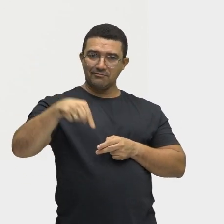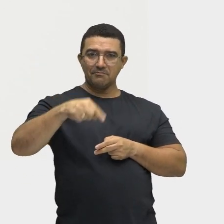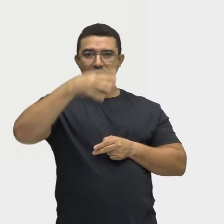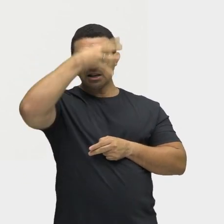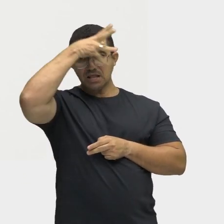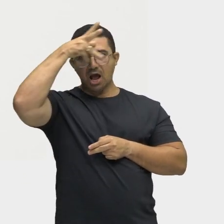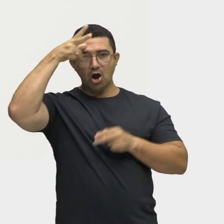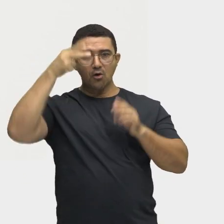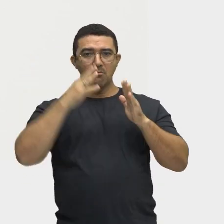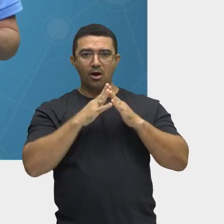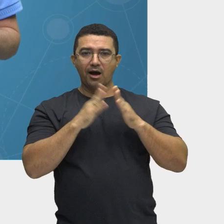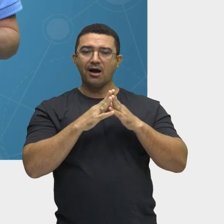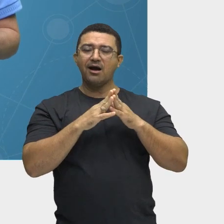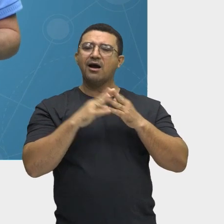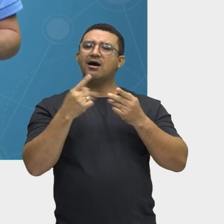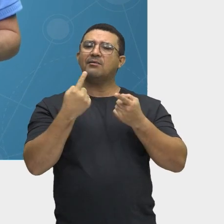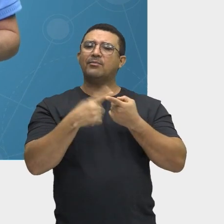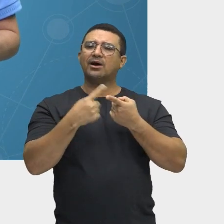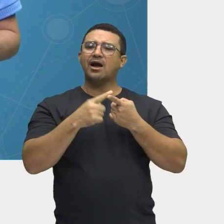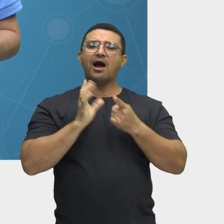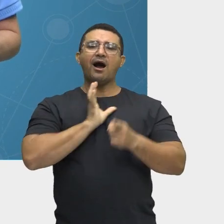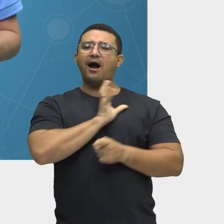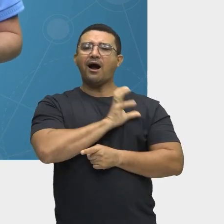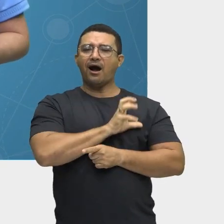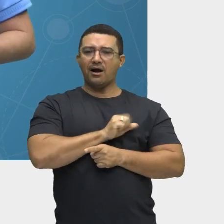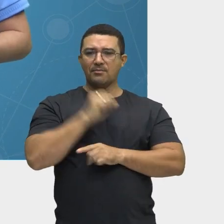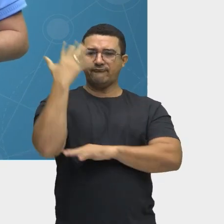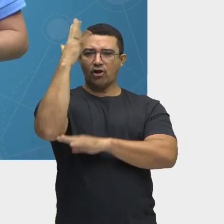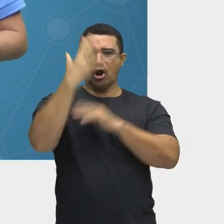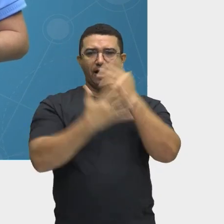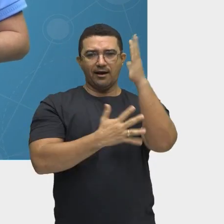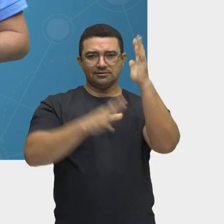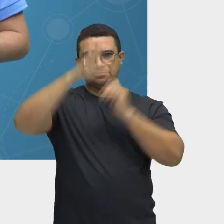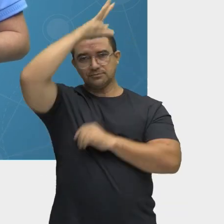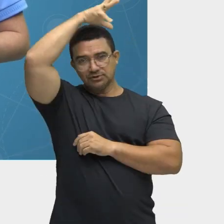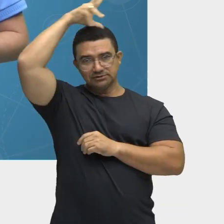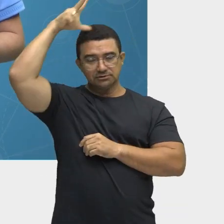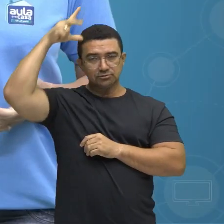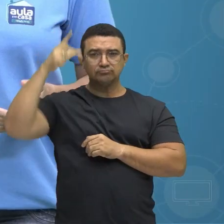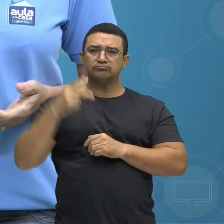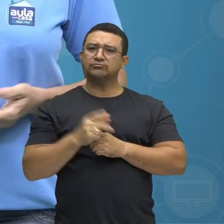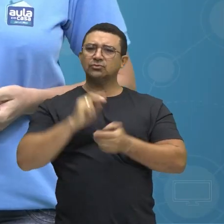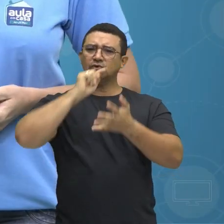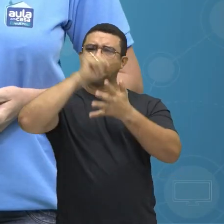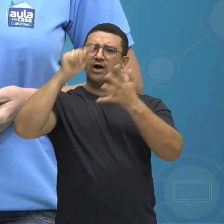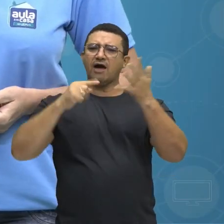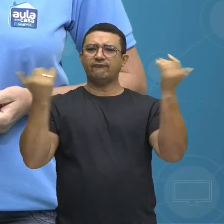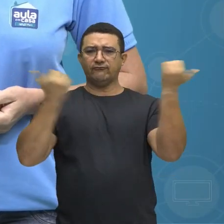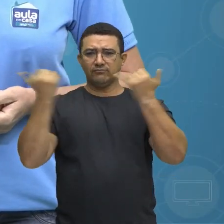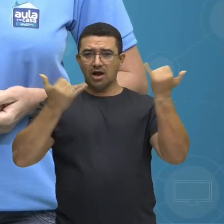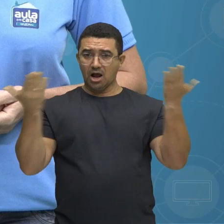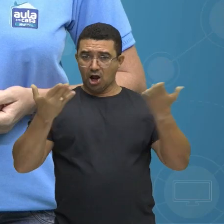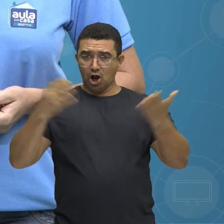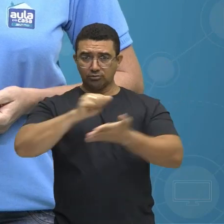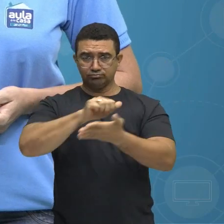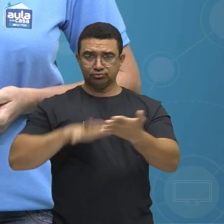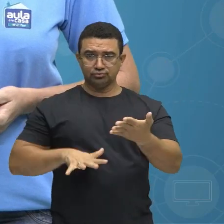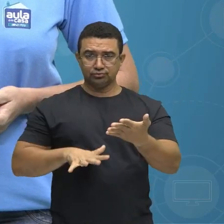Manaus. Bom, agora com todas essas informações que vocês tiveram da double weight words, nós vamos para a nossa DLI.